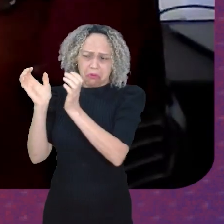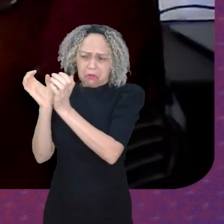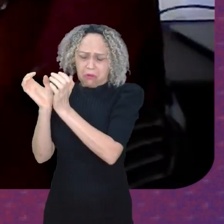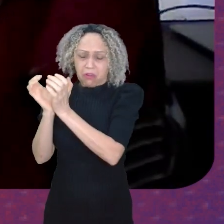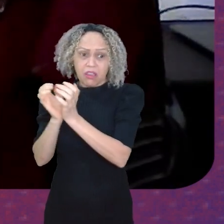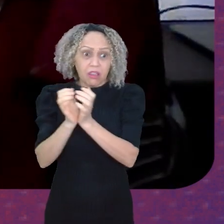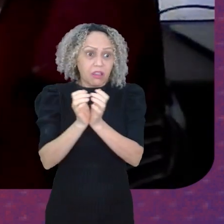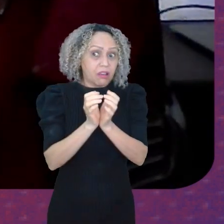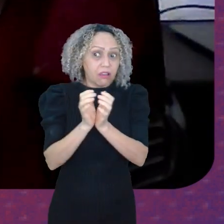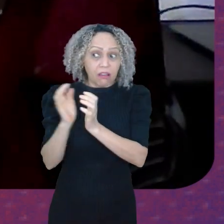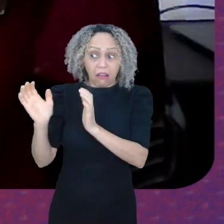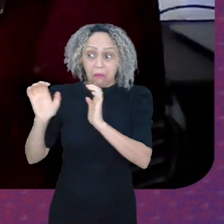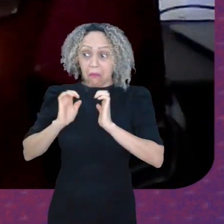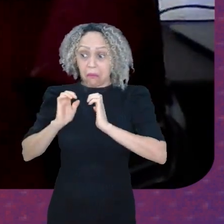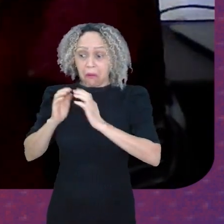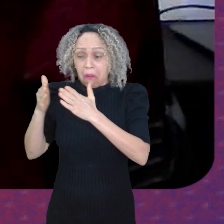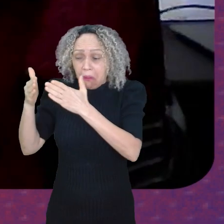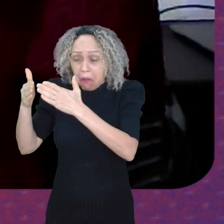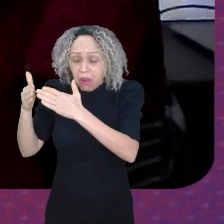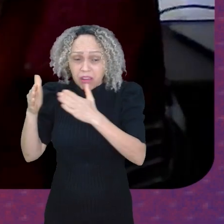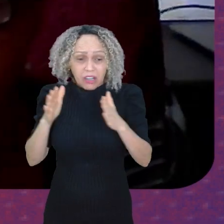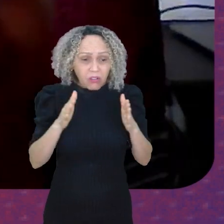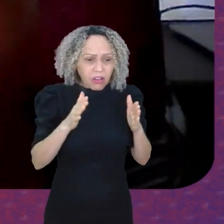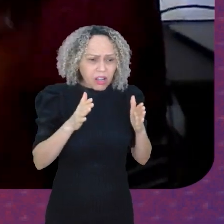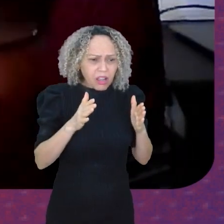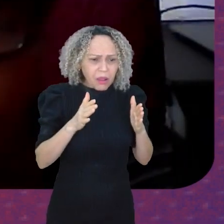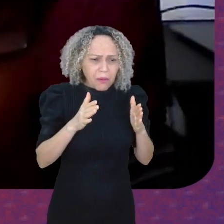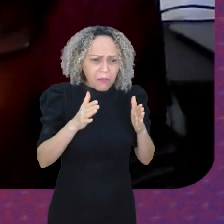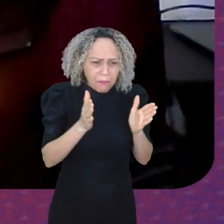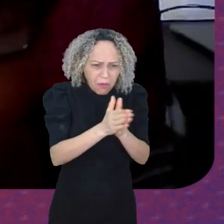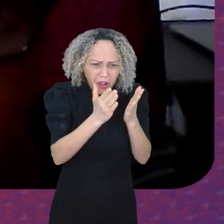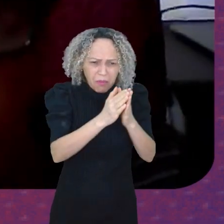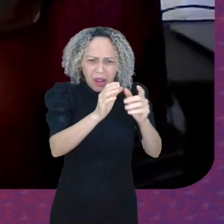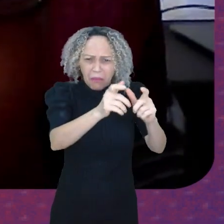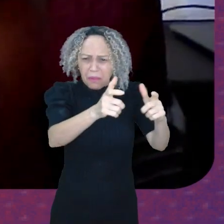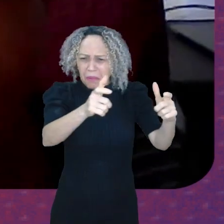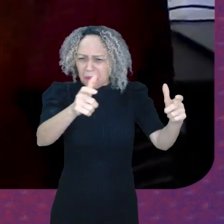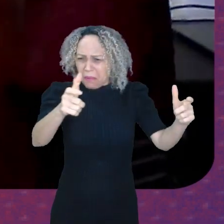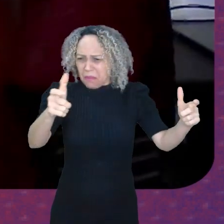eu disse, não foi descobrimento. Olha o ato falho, não foi. Foi invasão.